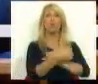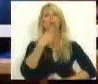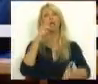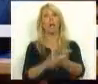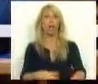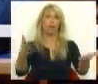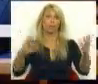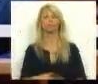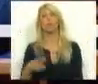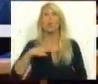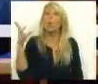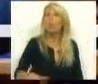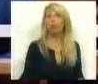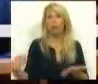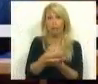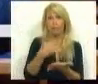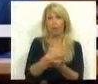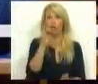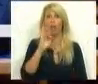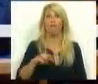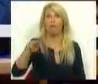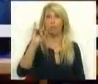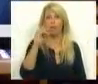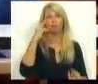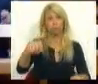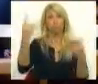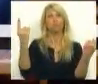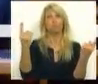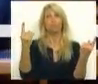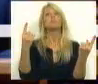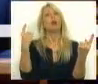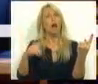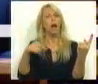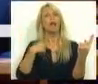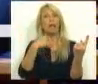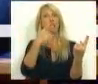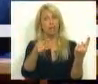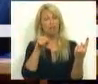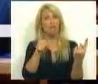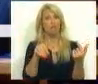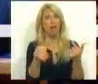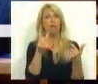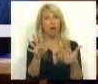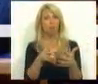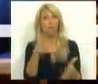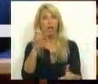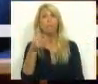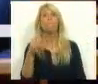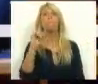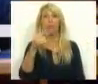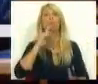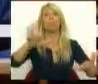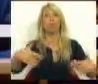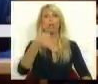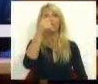com os dados que o FMI lança há já quem projete que o impacto negativo no PIB pode chegar aos 5.3. Ora o